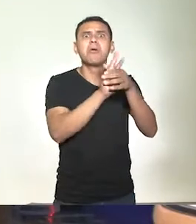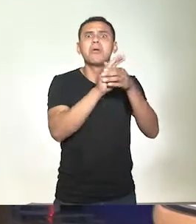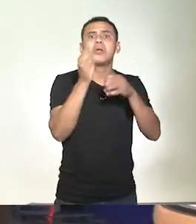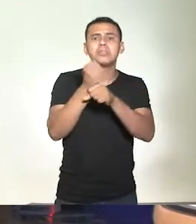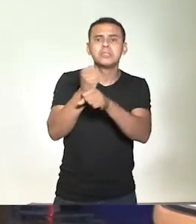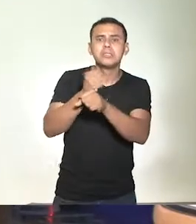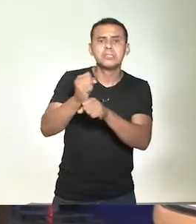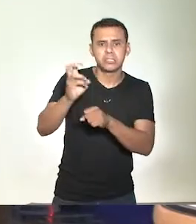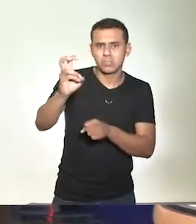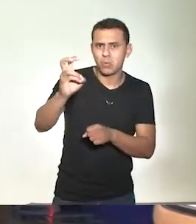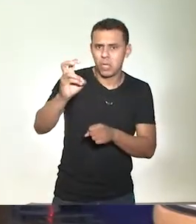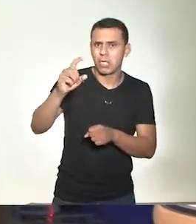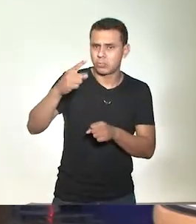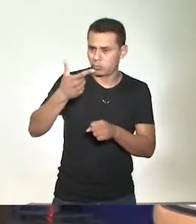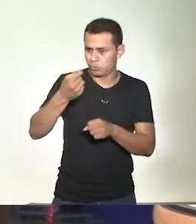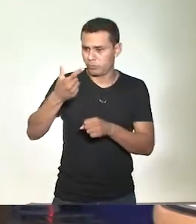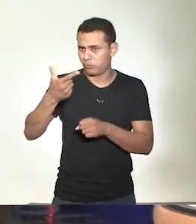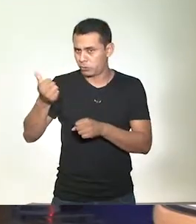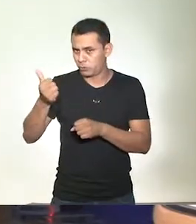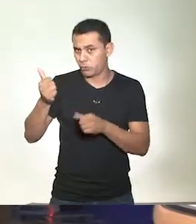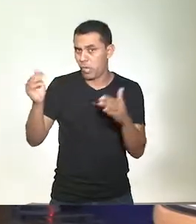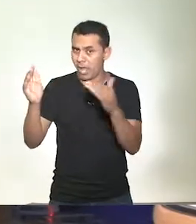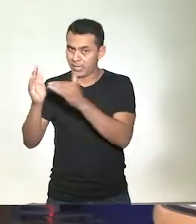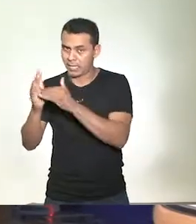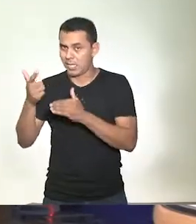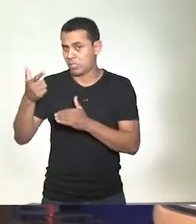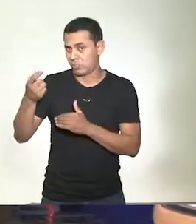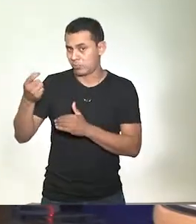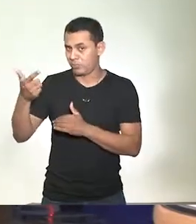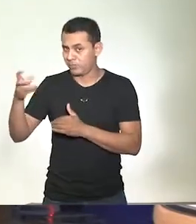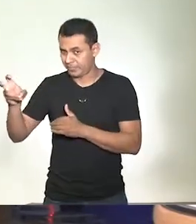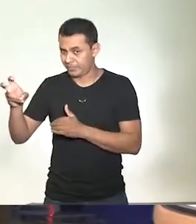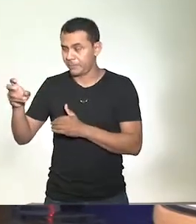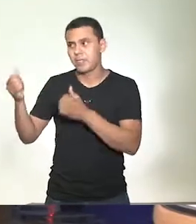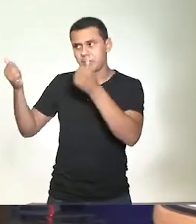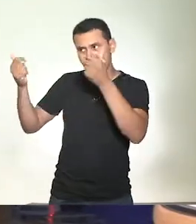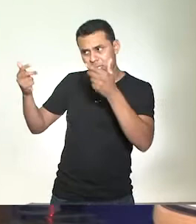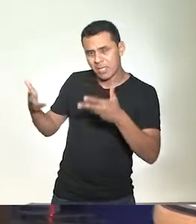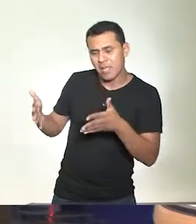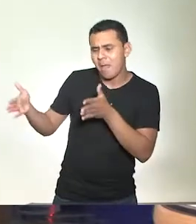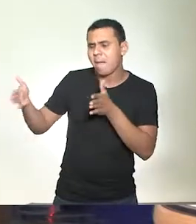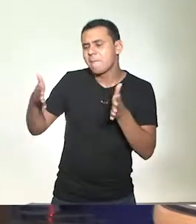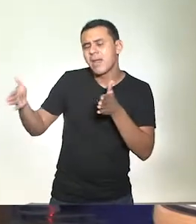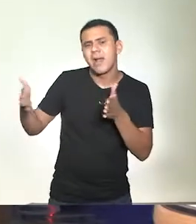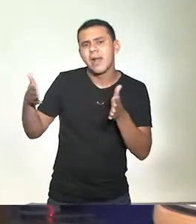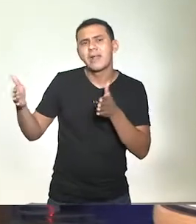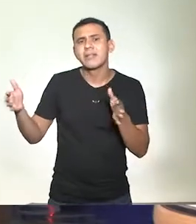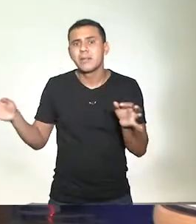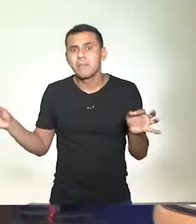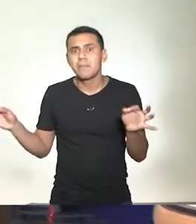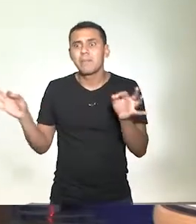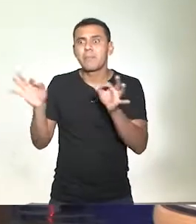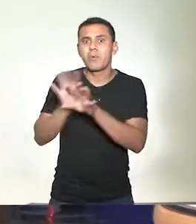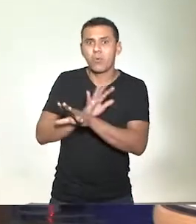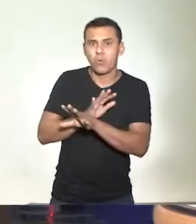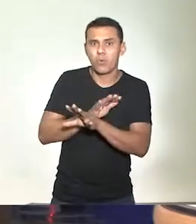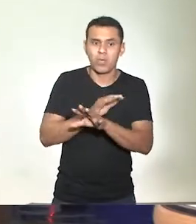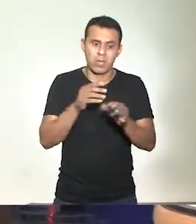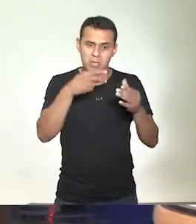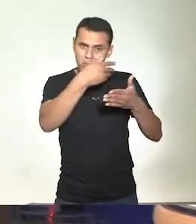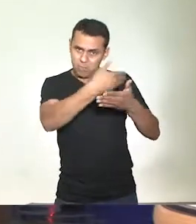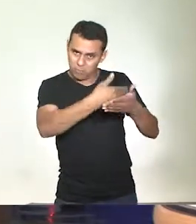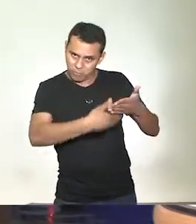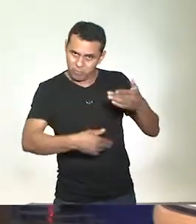instituição pelos próximos cinco anos na de 2021 até 2025 eu queria que você falasse sobre esse Prazo de Conclusão do